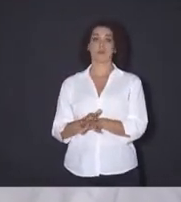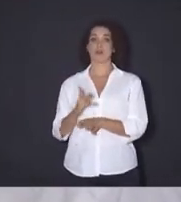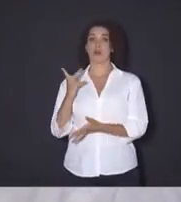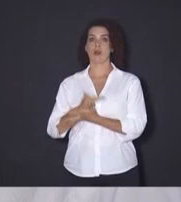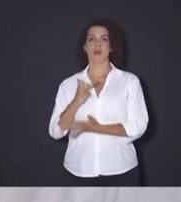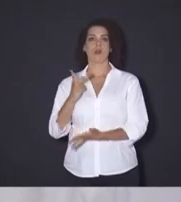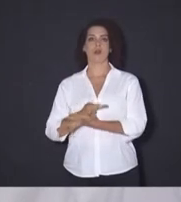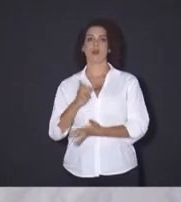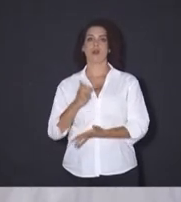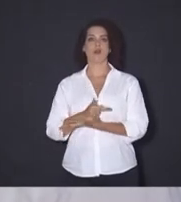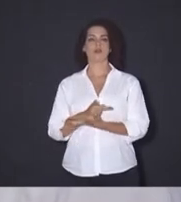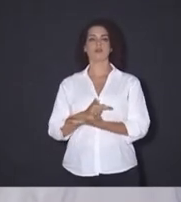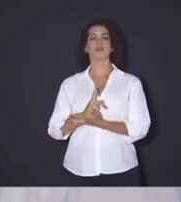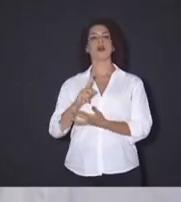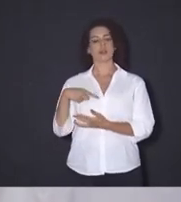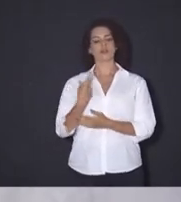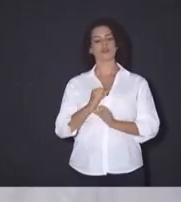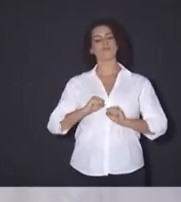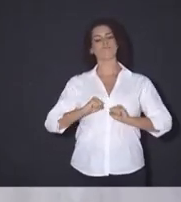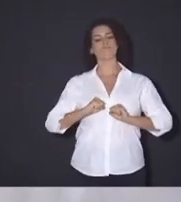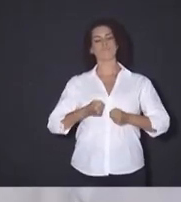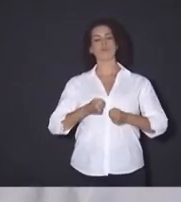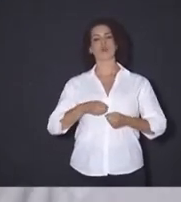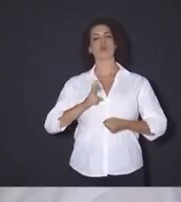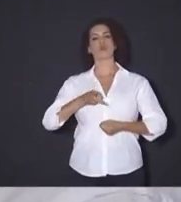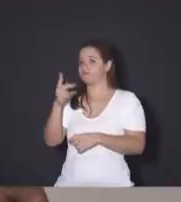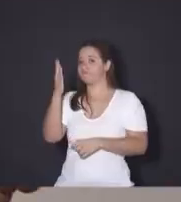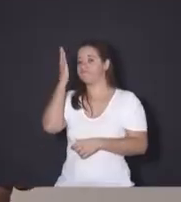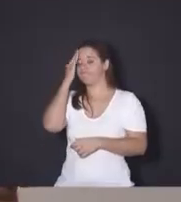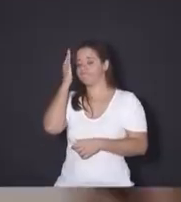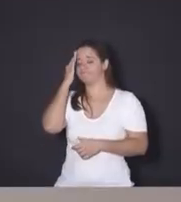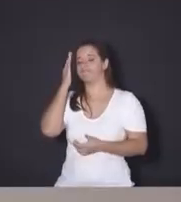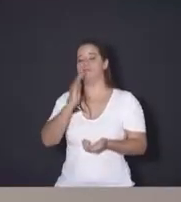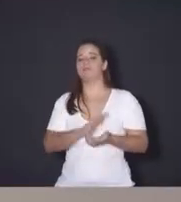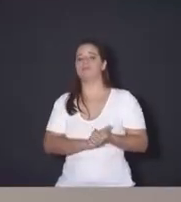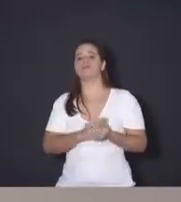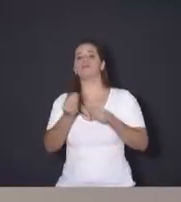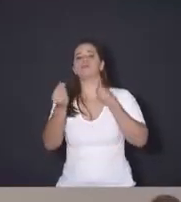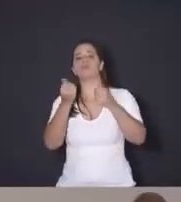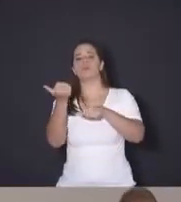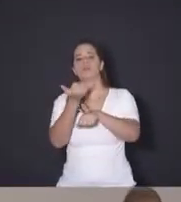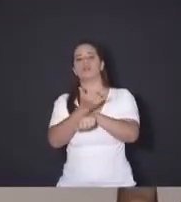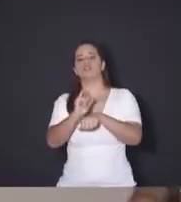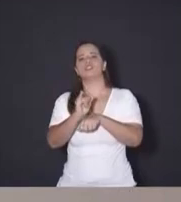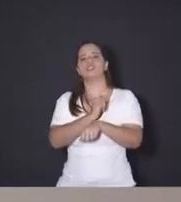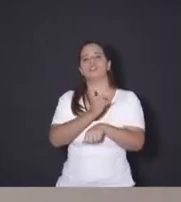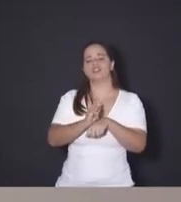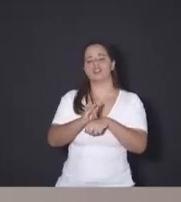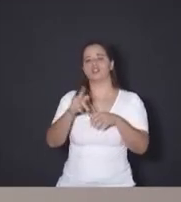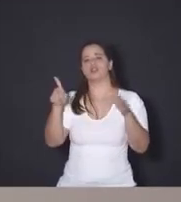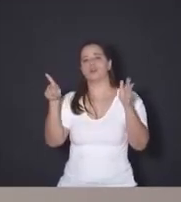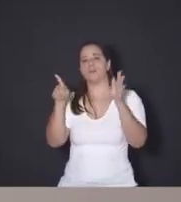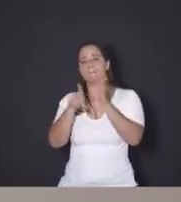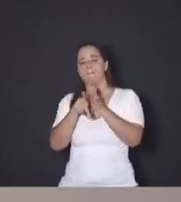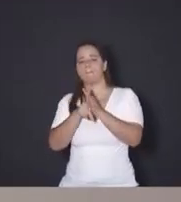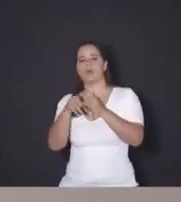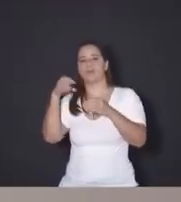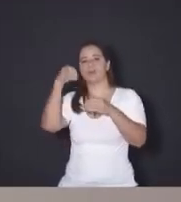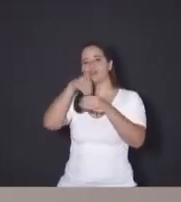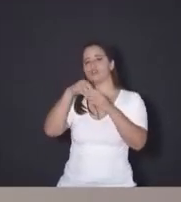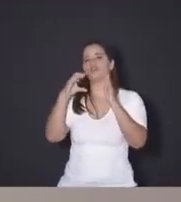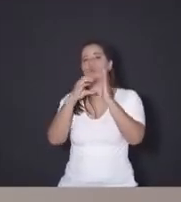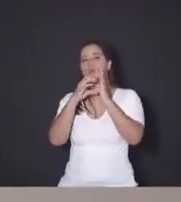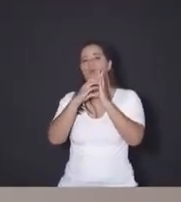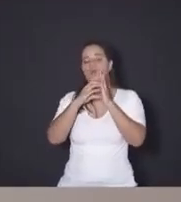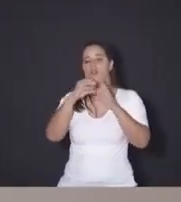mas nós estamos aí na resistência fazendo esse trabalho como essa estratégia do cortejo na comunidade ele